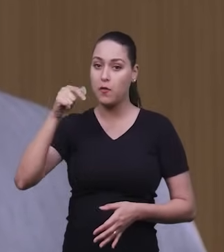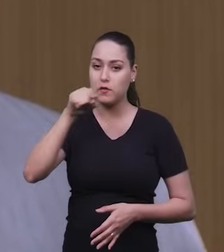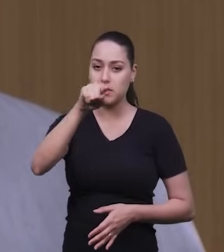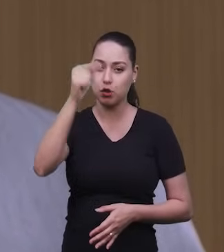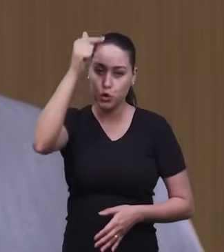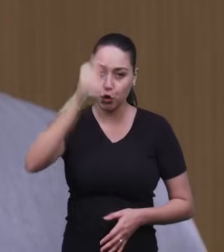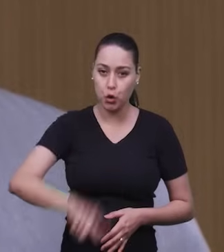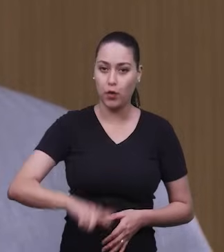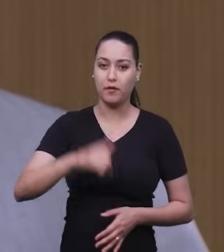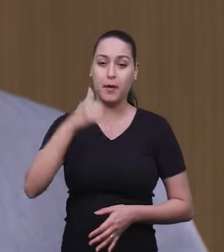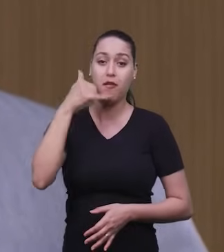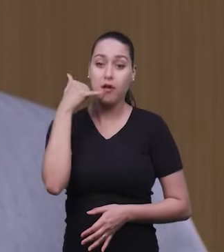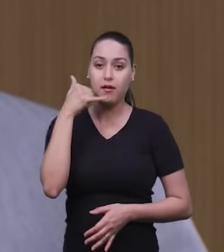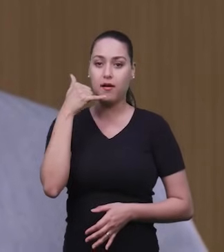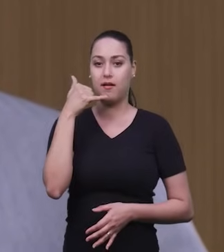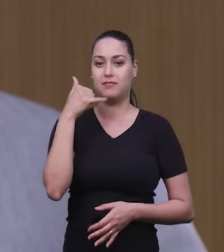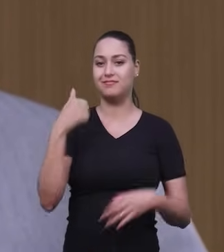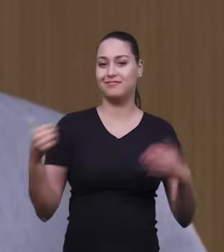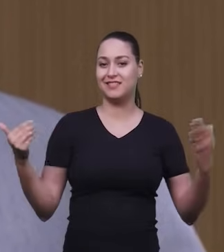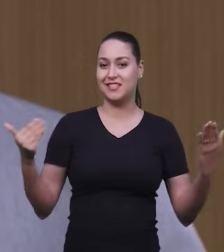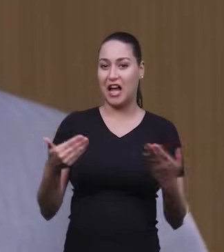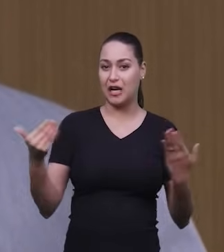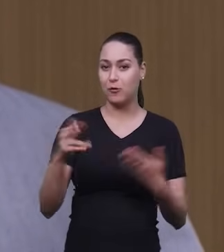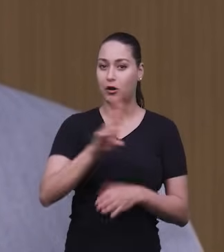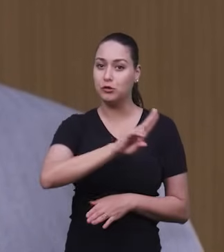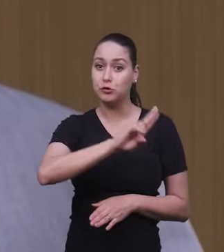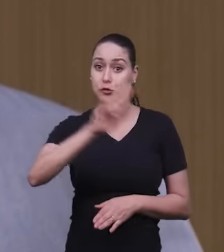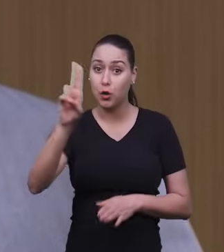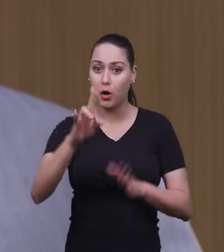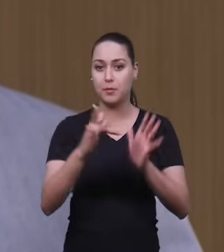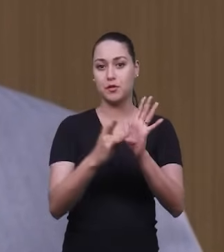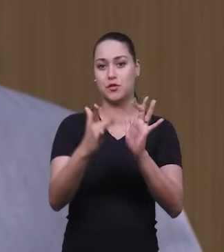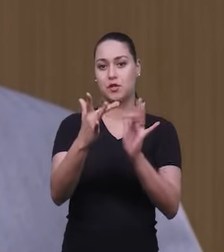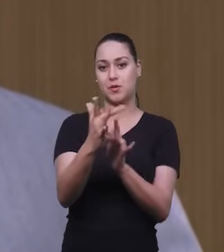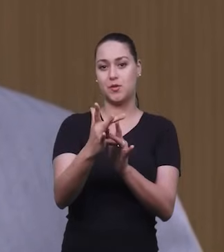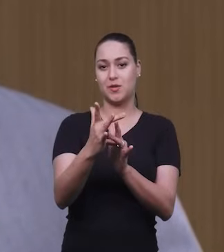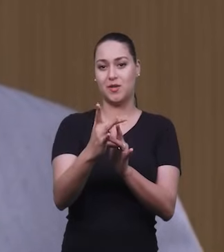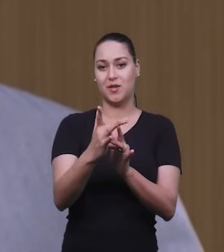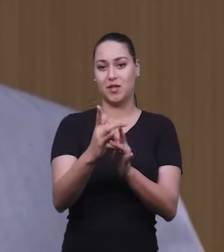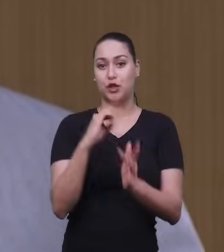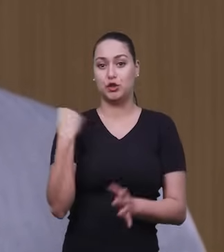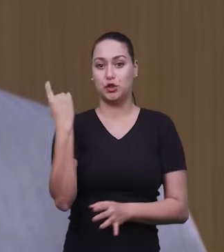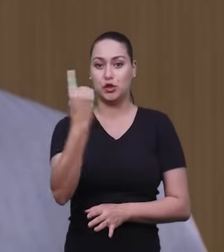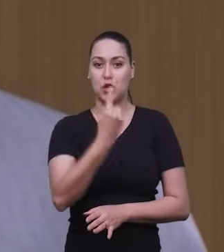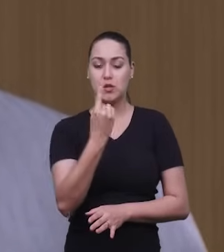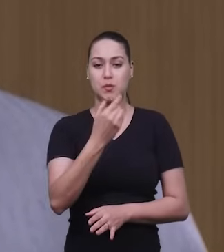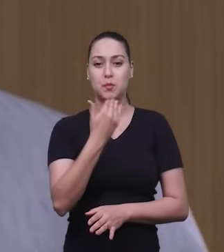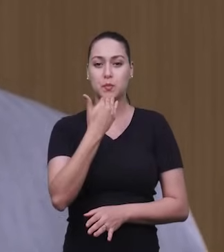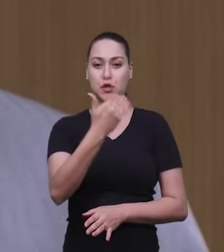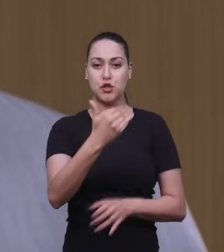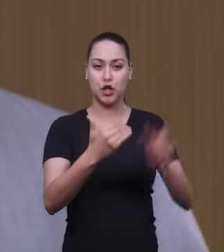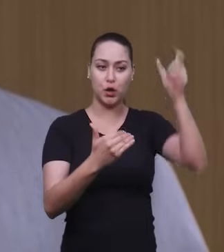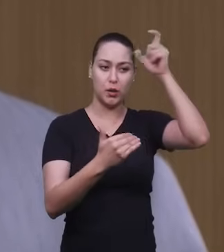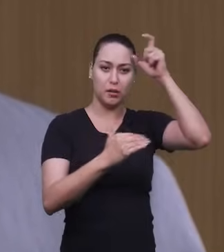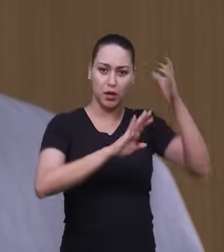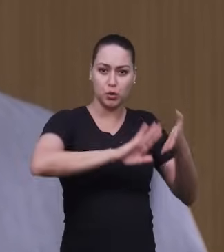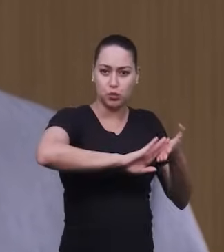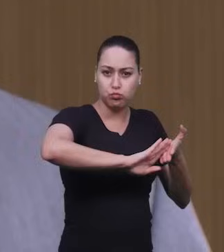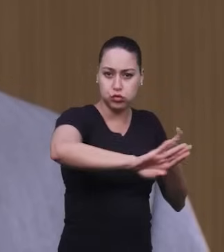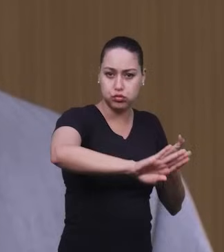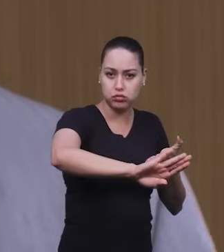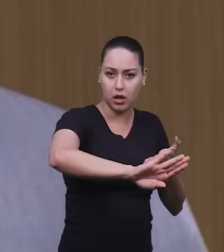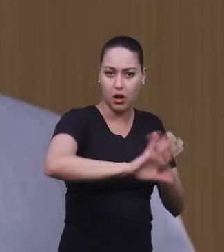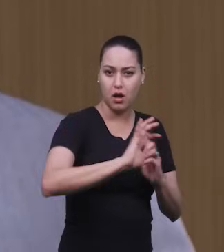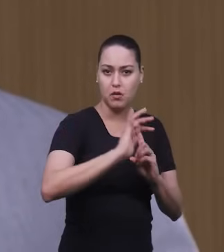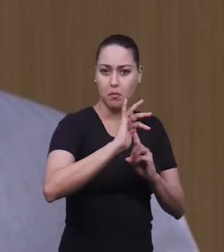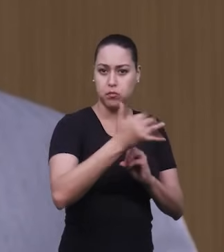você ligar e agora, em nome de Jesus, nós vamos repreender, pedir ao Senhor que repreenda esse espírito